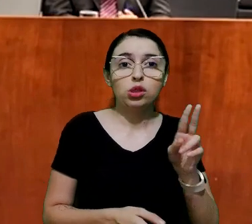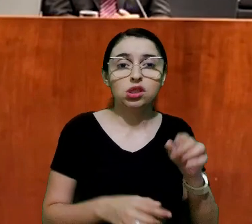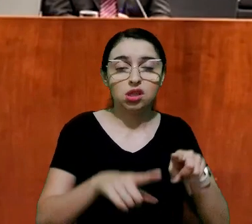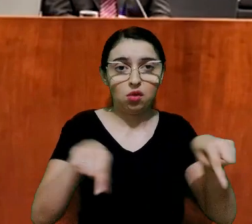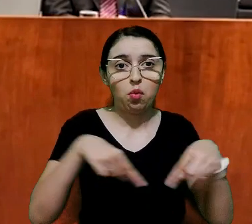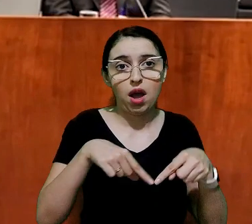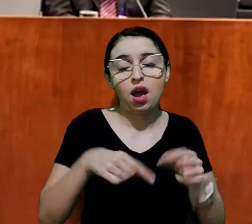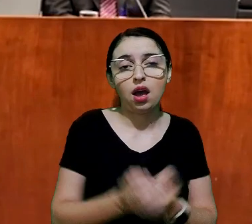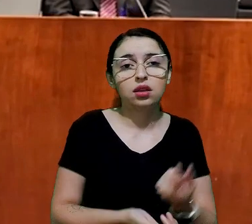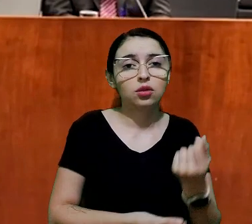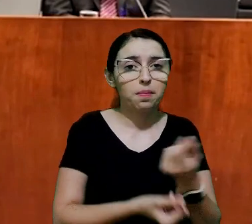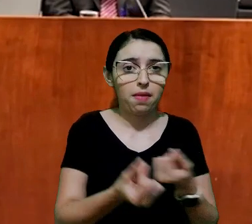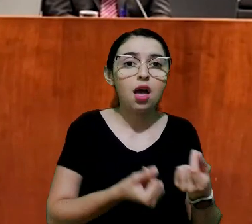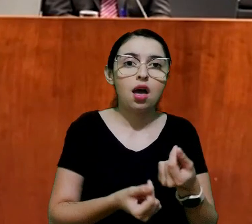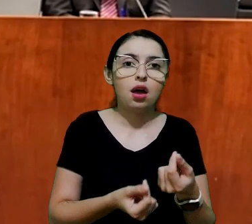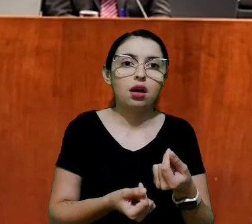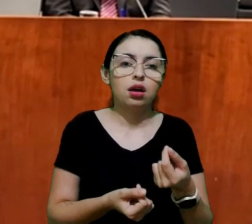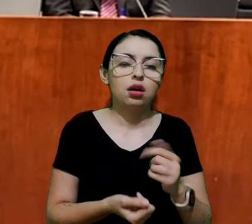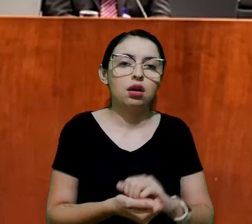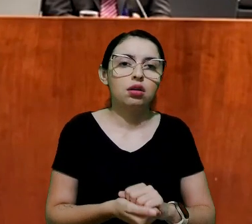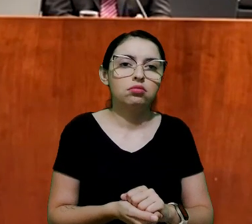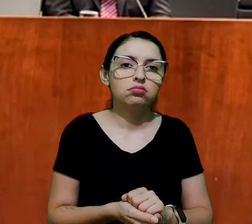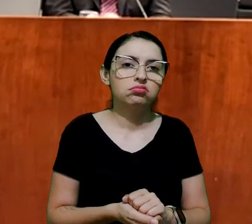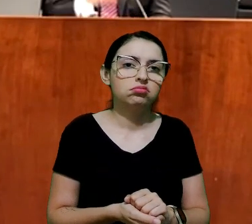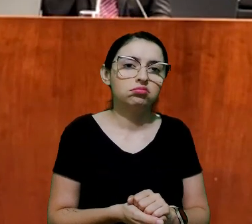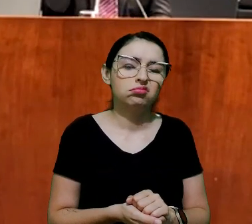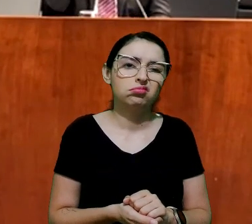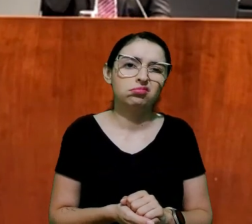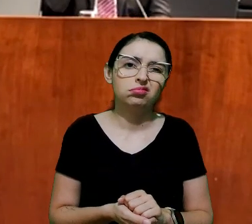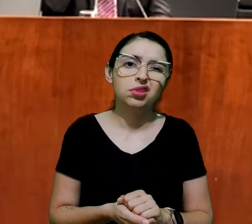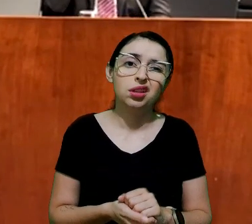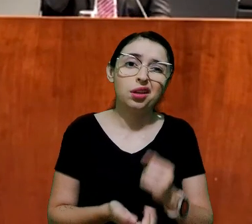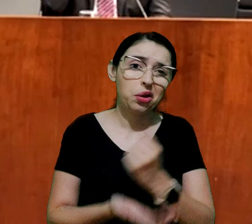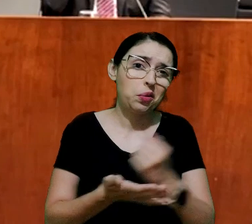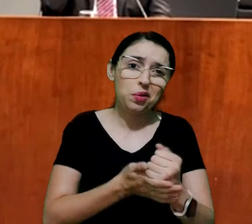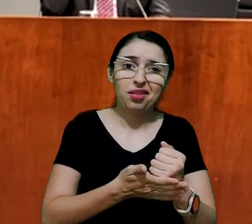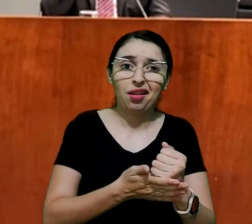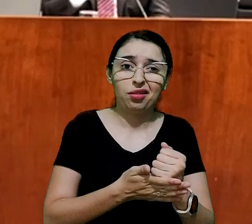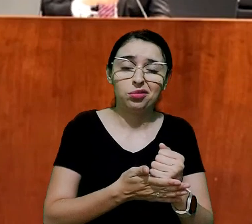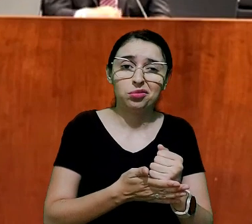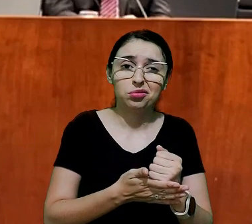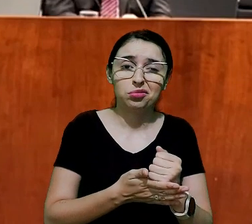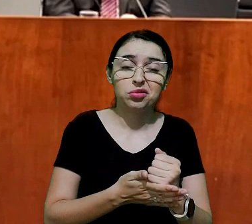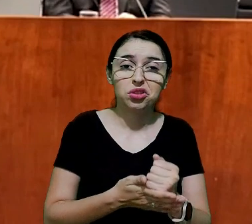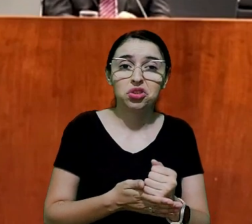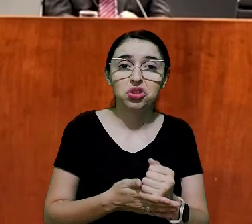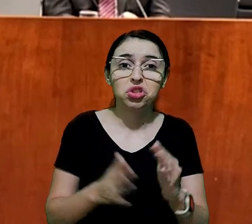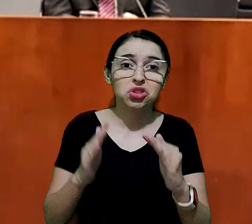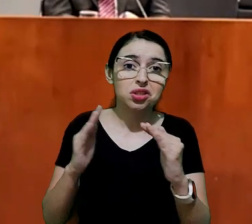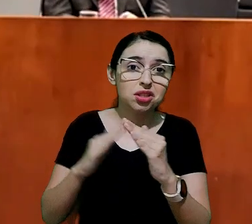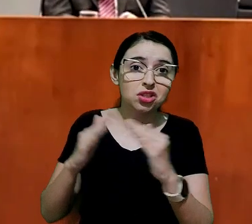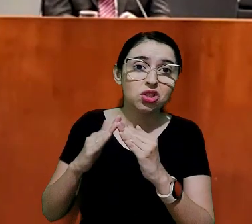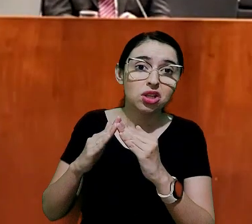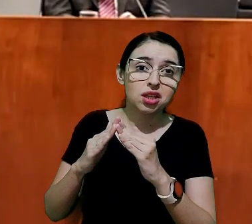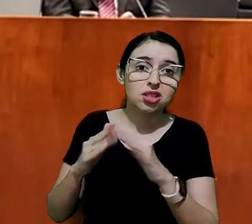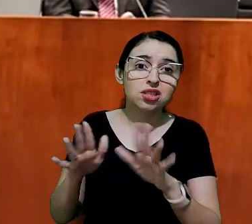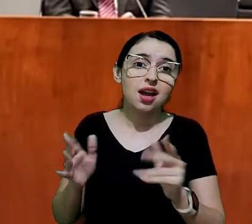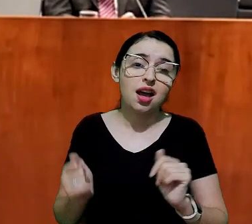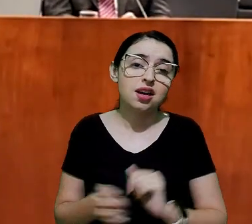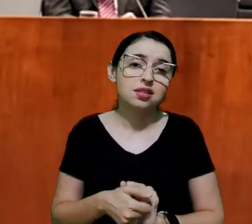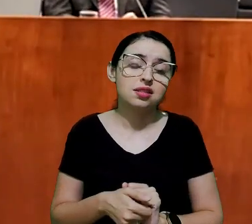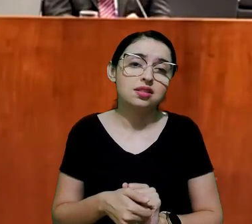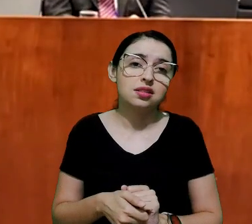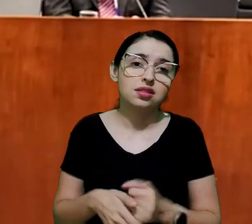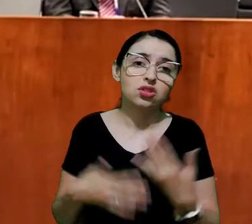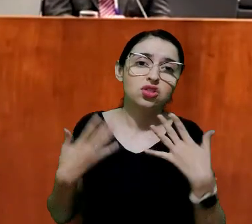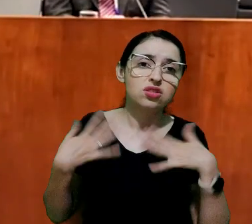diária completa. Não é... Isso é contrato de hotelaria. Não é contrato de hospedagem.